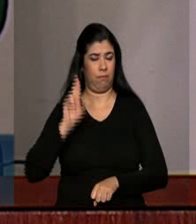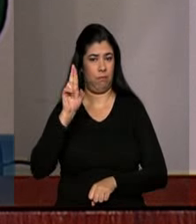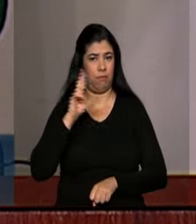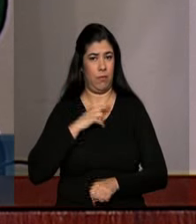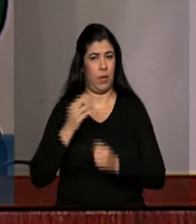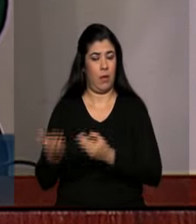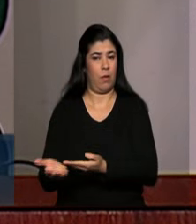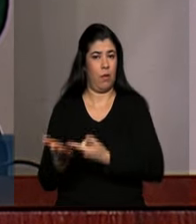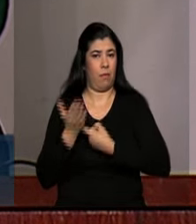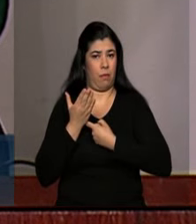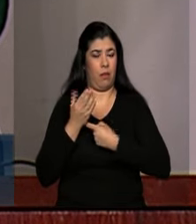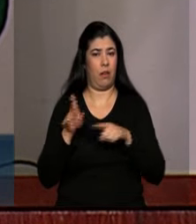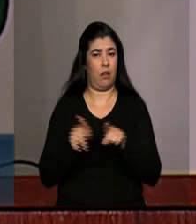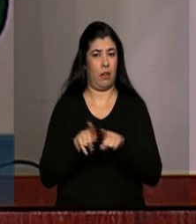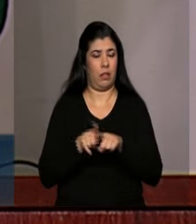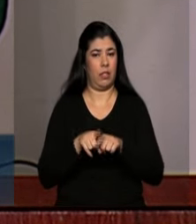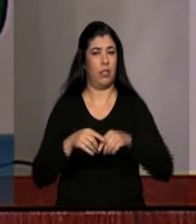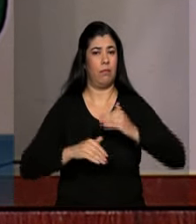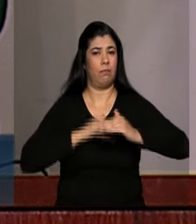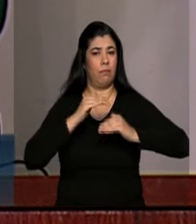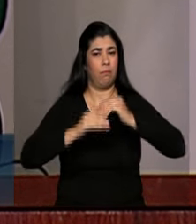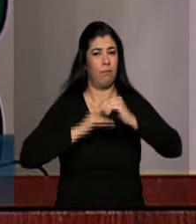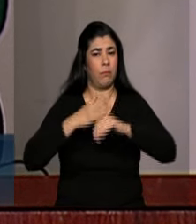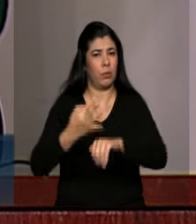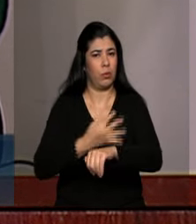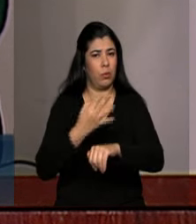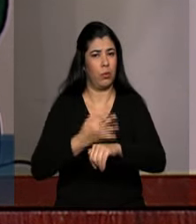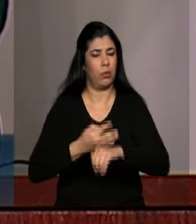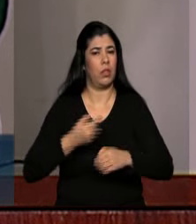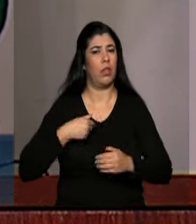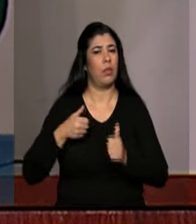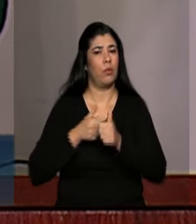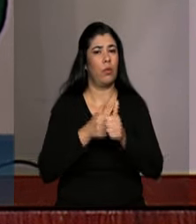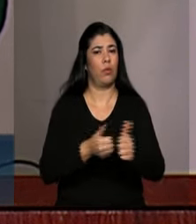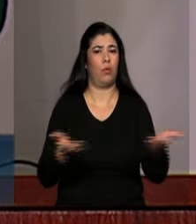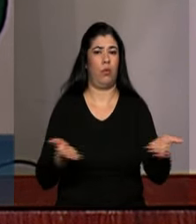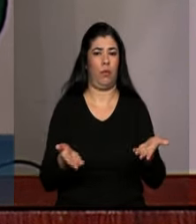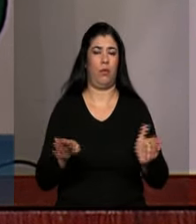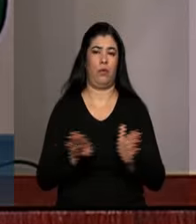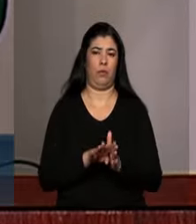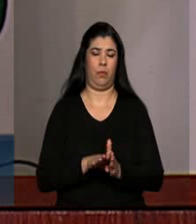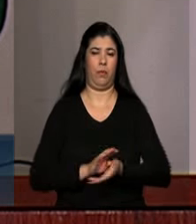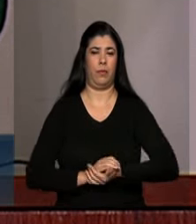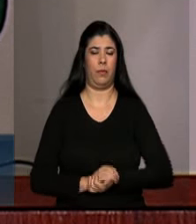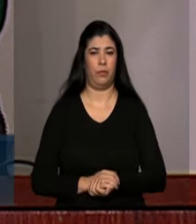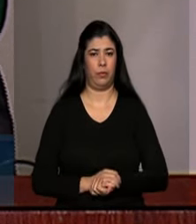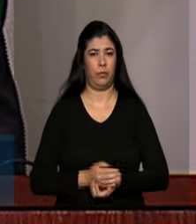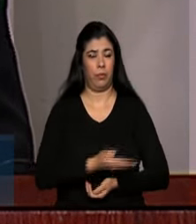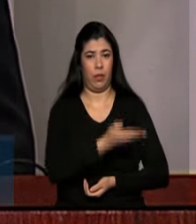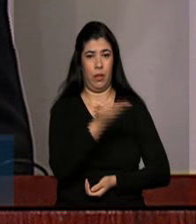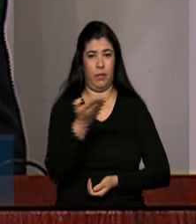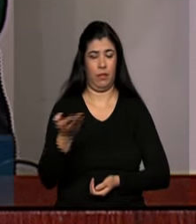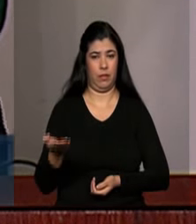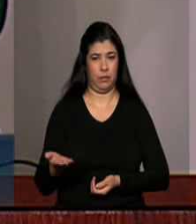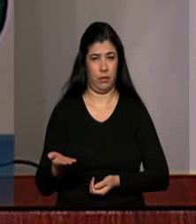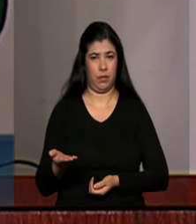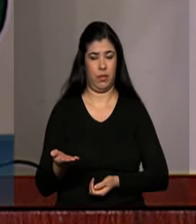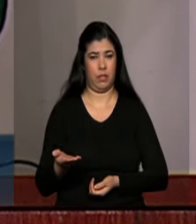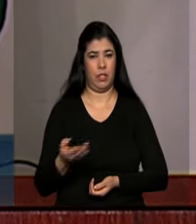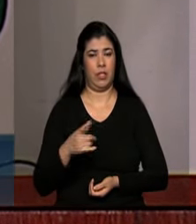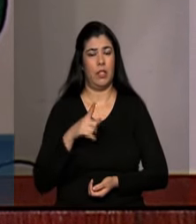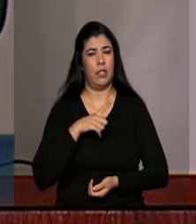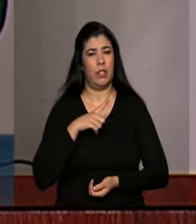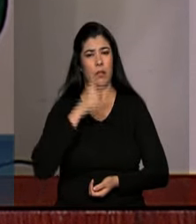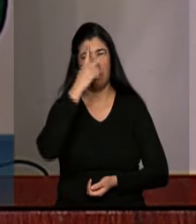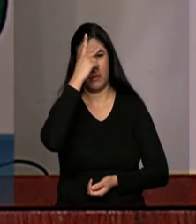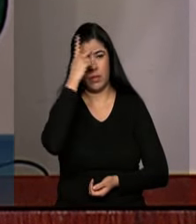a mão e nos ajudaram a superar a longa travessia que nos trouxe até aqui. A vocês, que